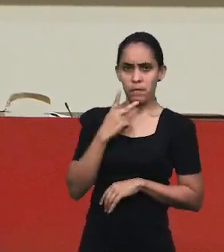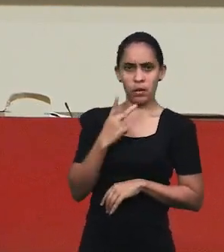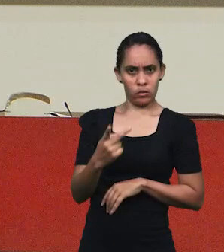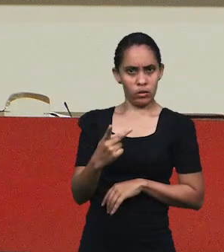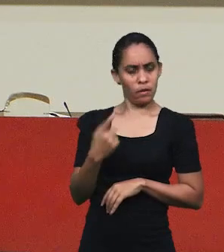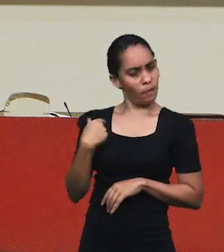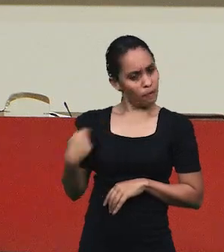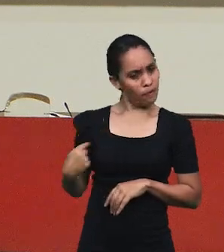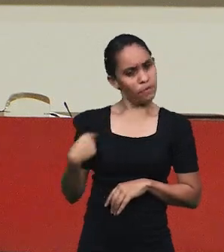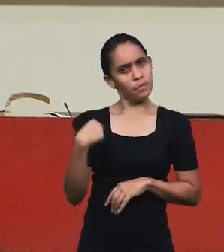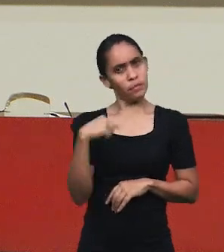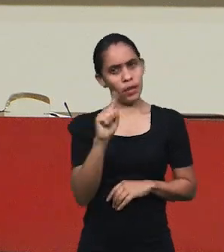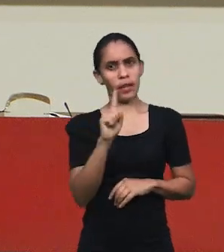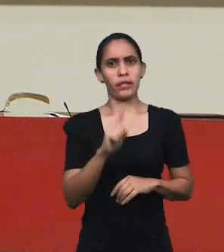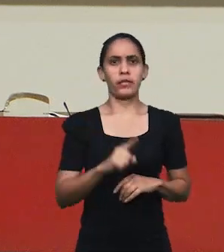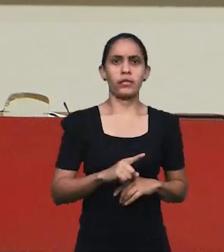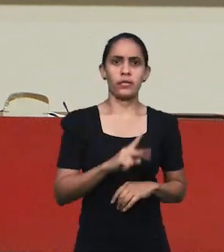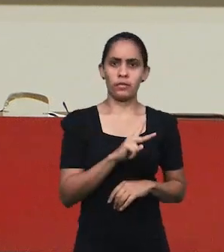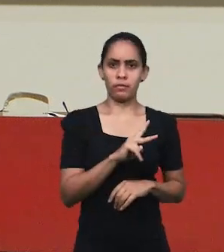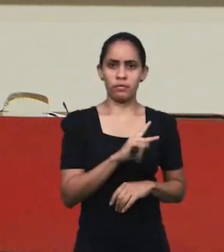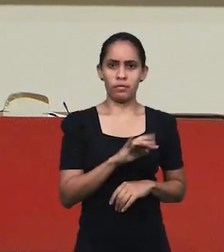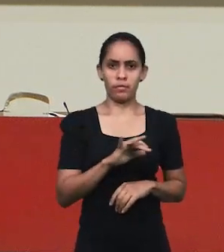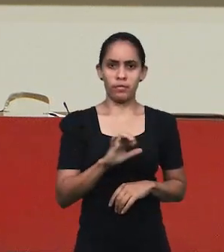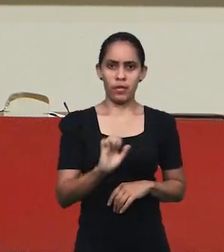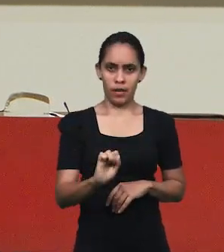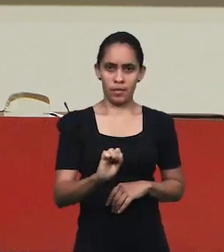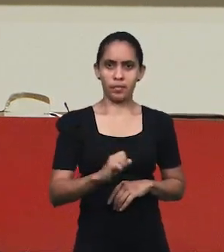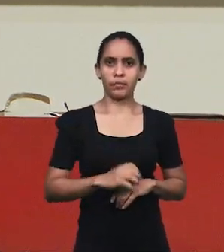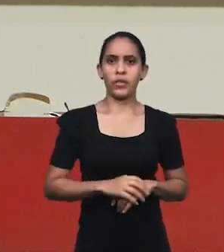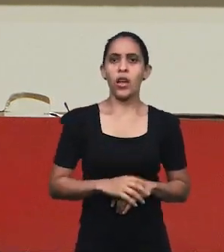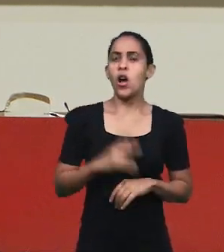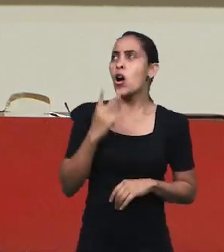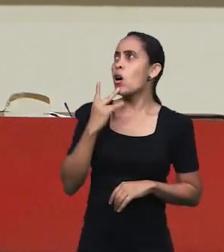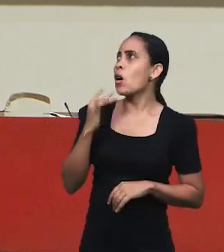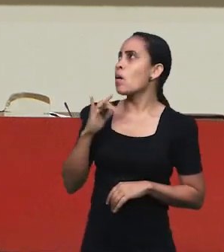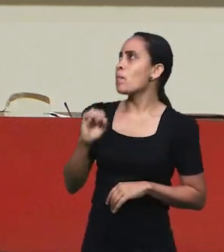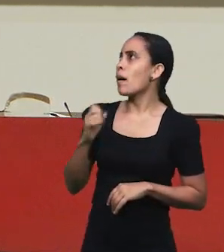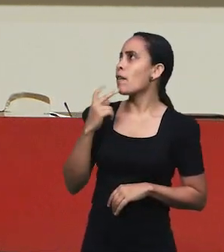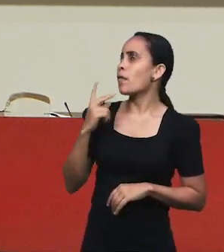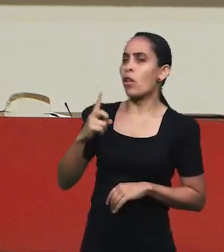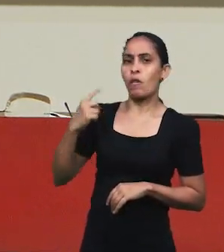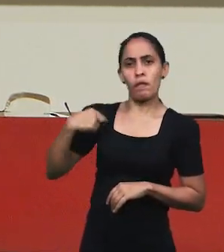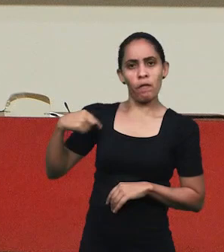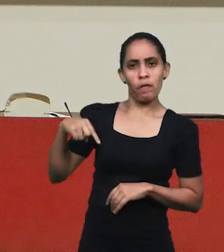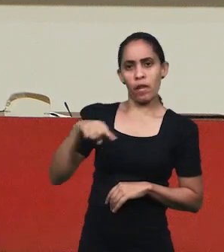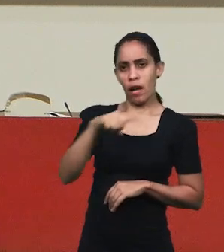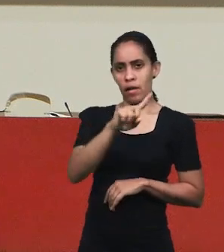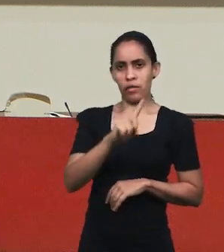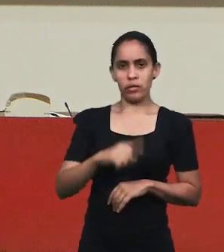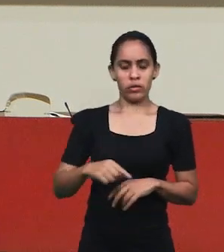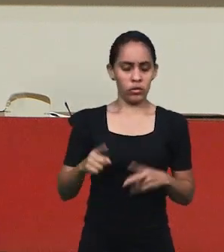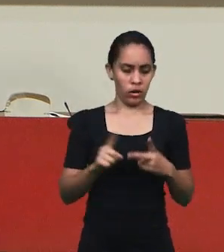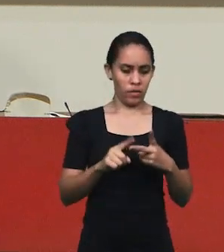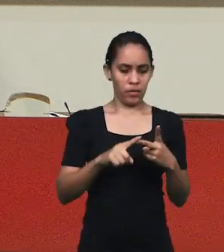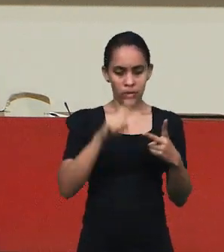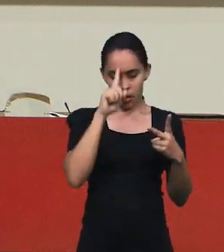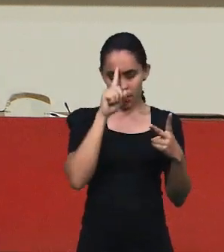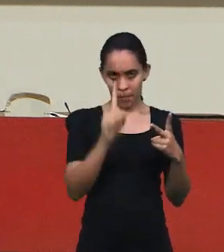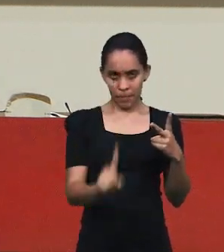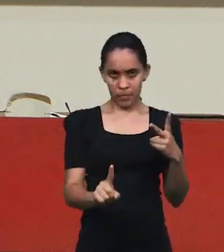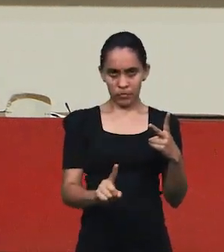muito distantes. Um dia o pai disse: vai, meu filho, e ele veio. Agora ele vai se dar a segunda